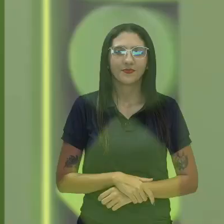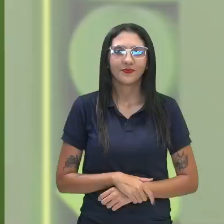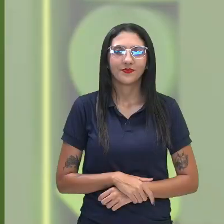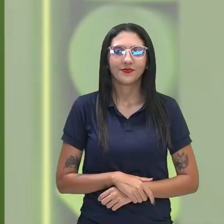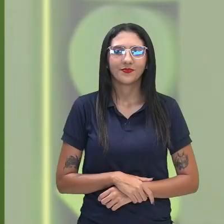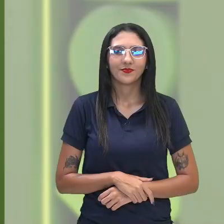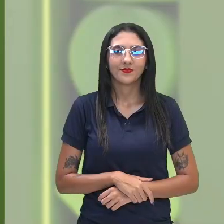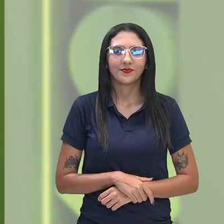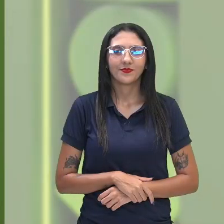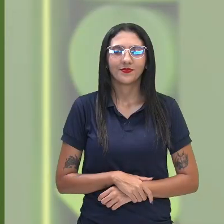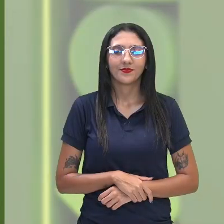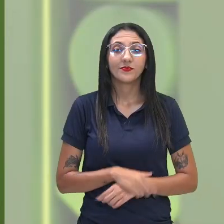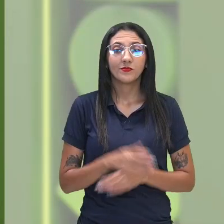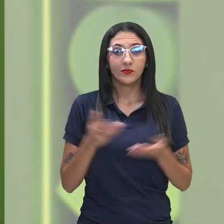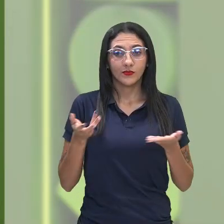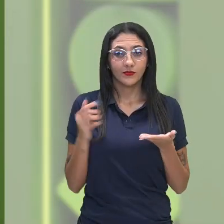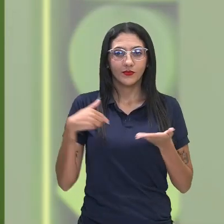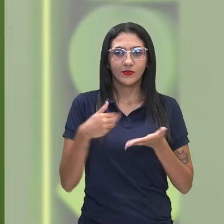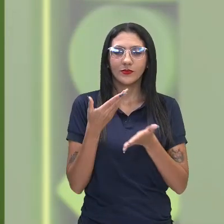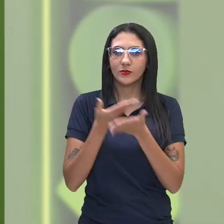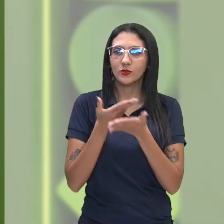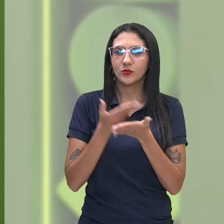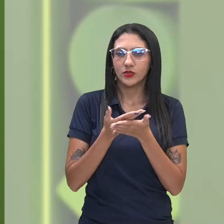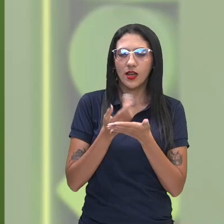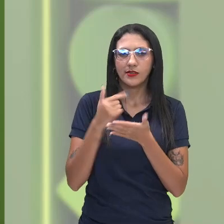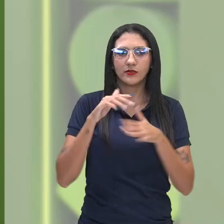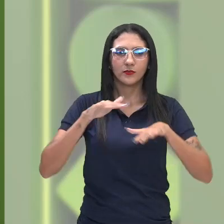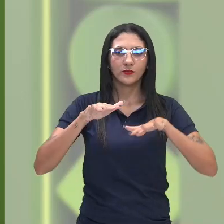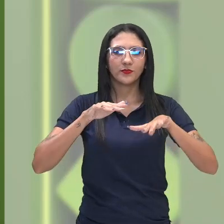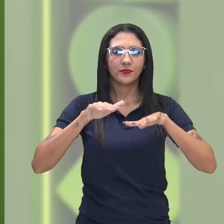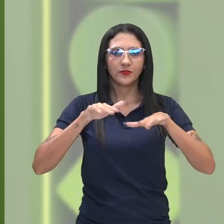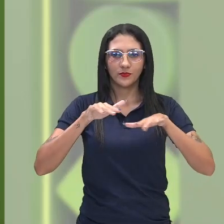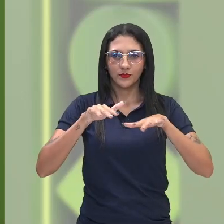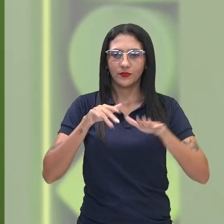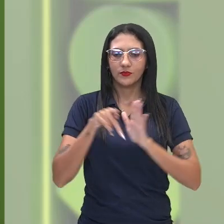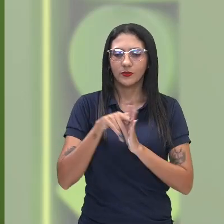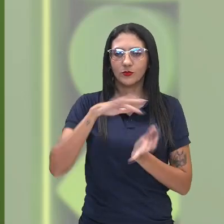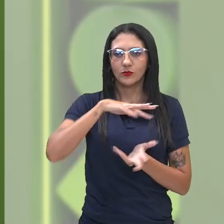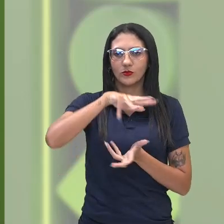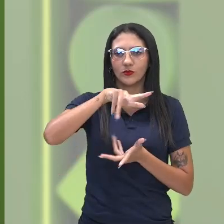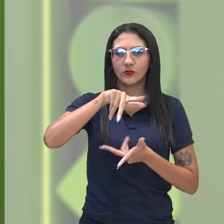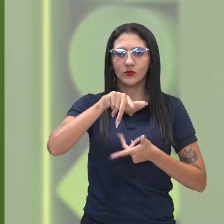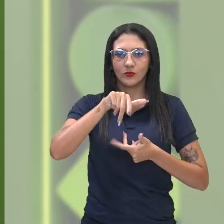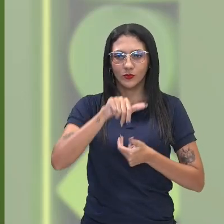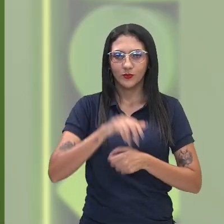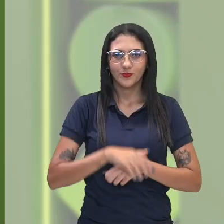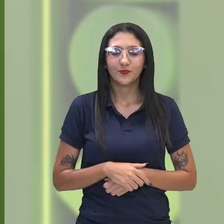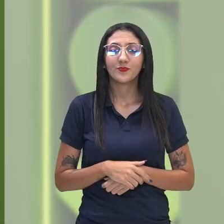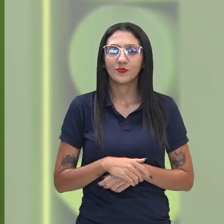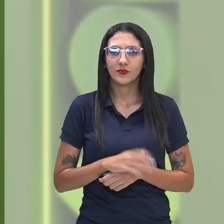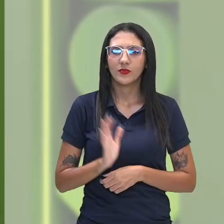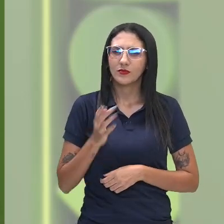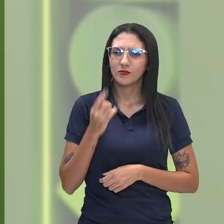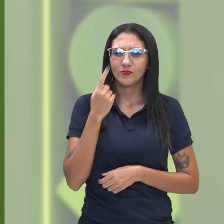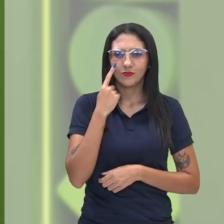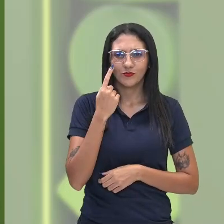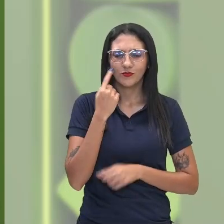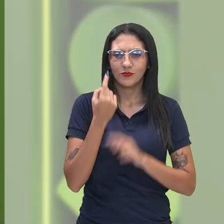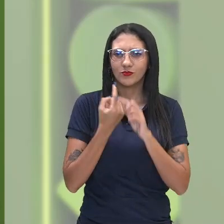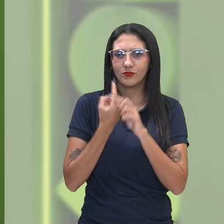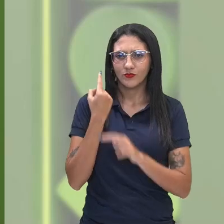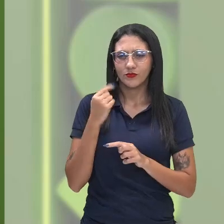E nós vamos estudar um pouco mais sobre os movimentos aí do planeta Terra, né? Como nós já podemos observar, como